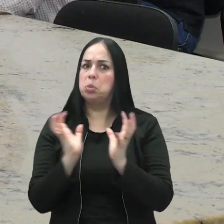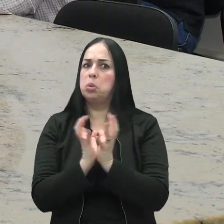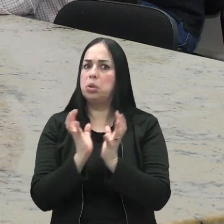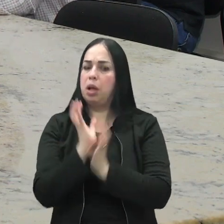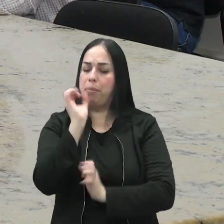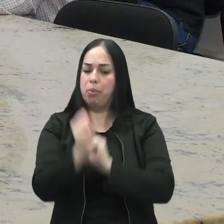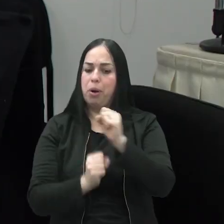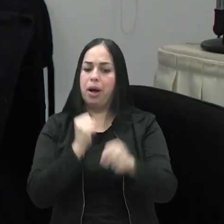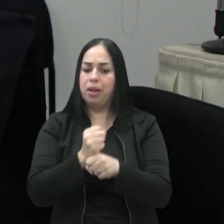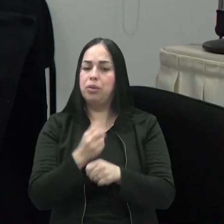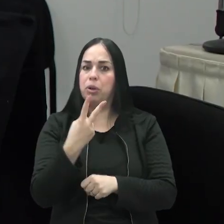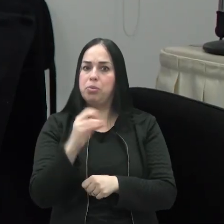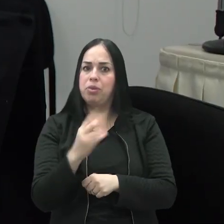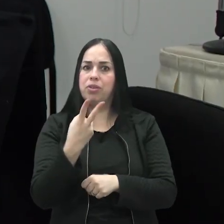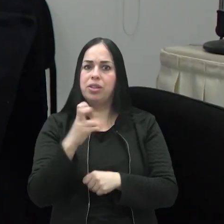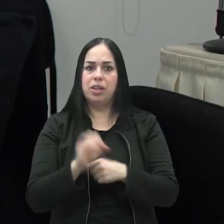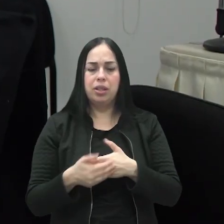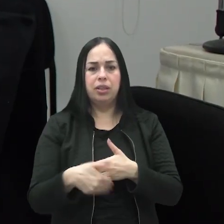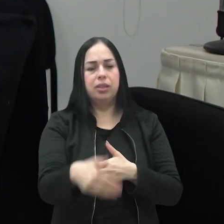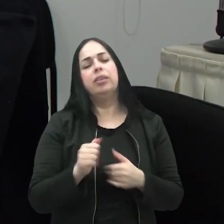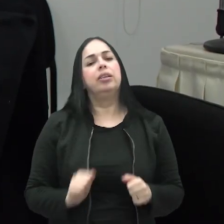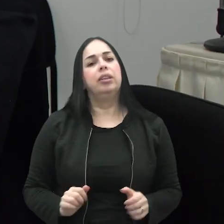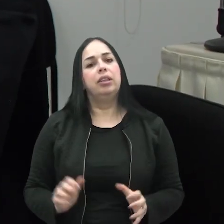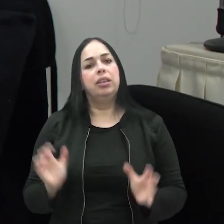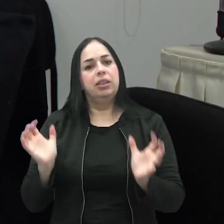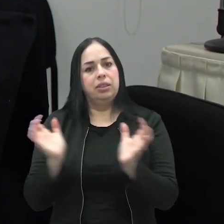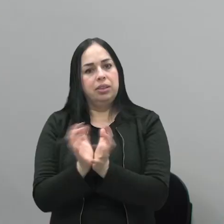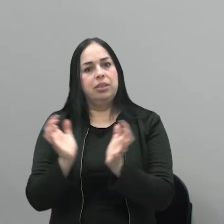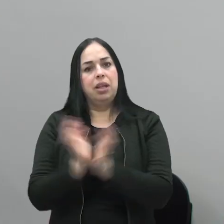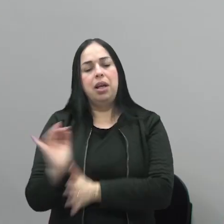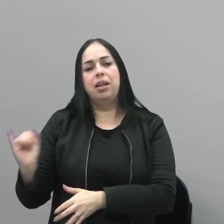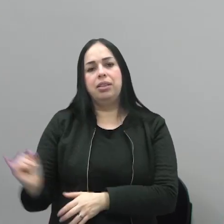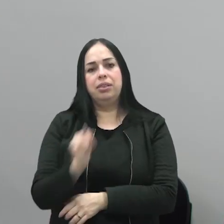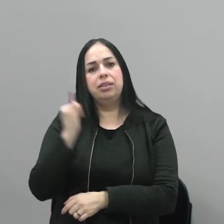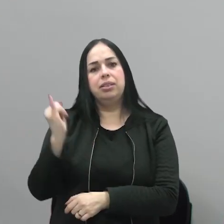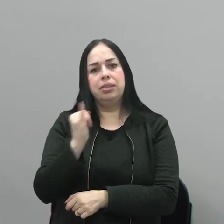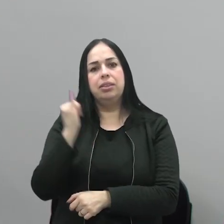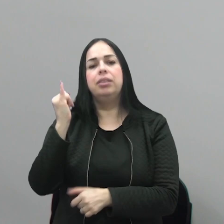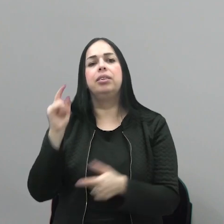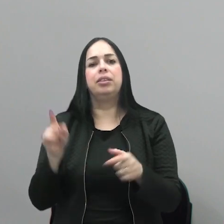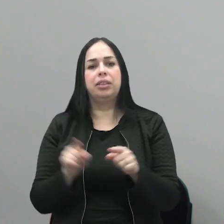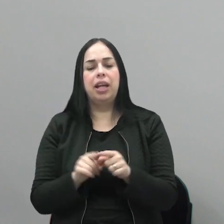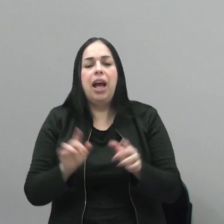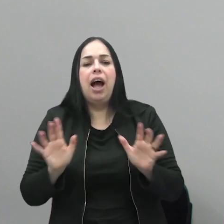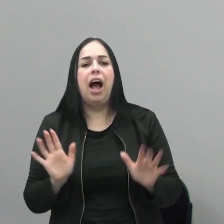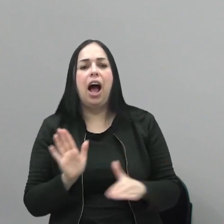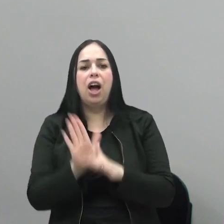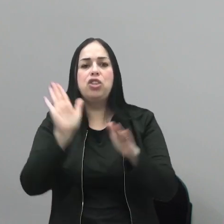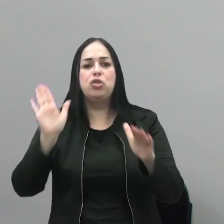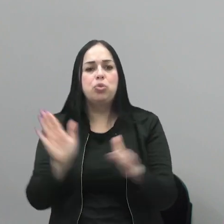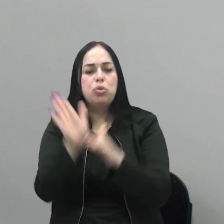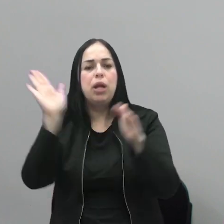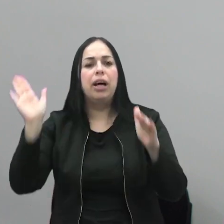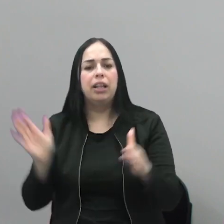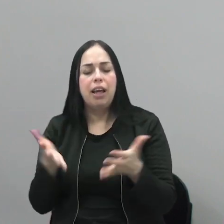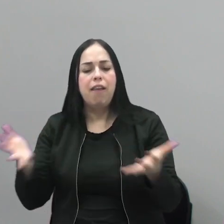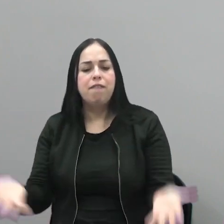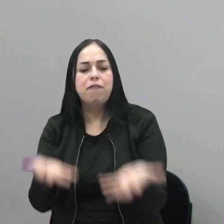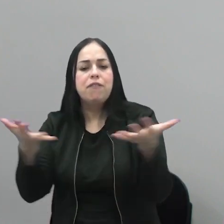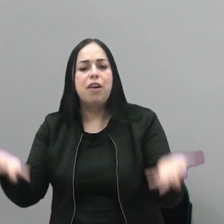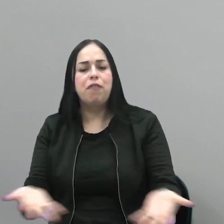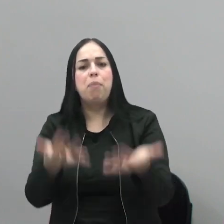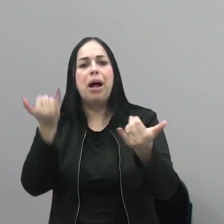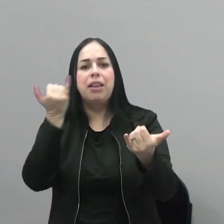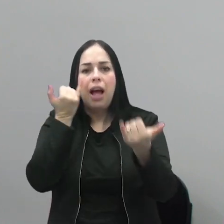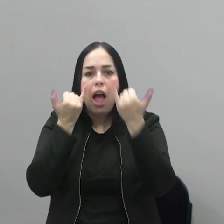plano de trabalho da comissão em 2025. Bom, a comissão ela tem um papel fundamental na educação da cidade, uma vez que ela fomenta,